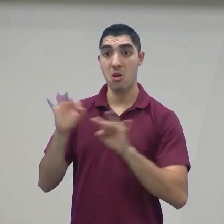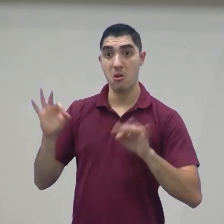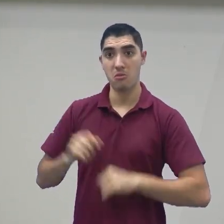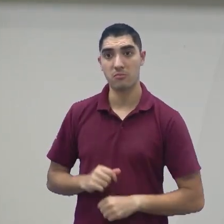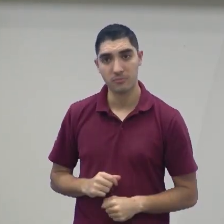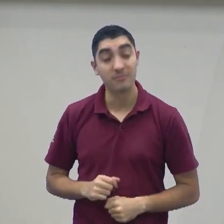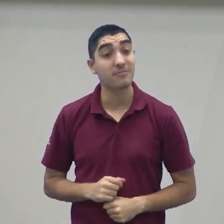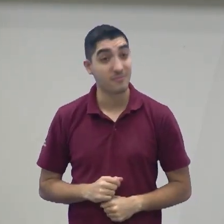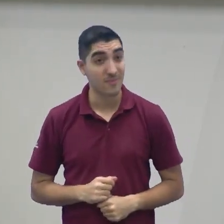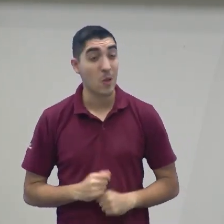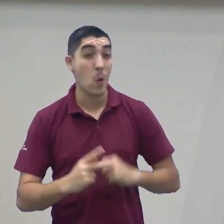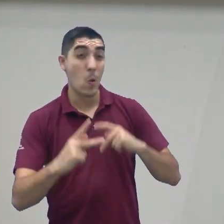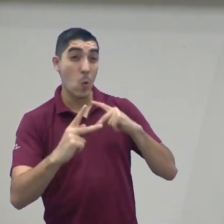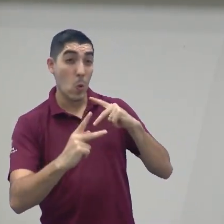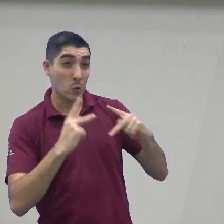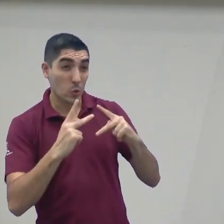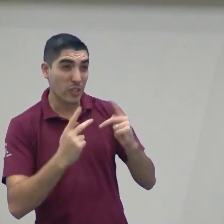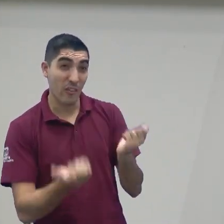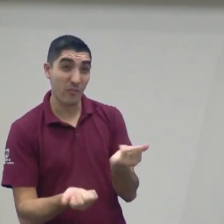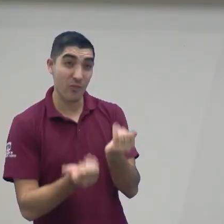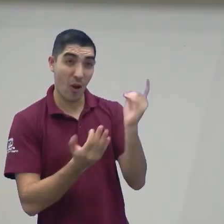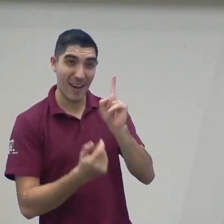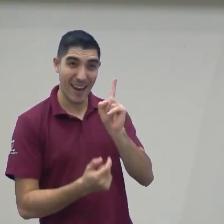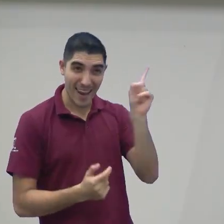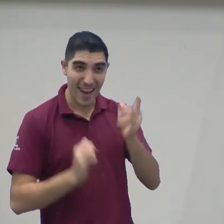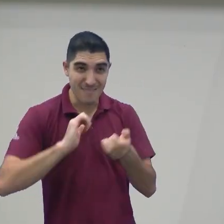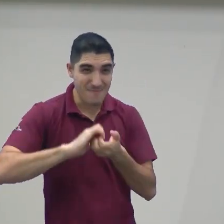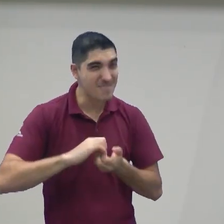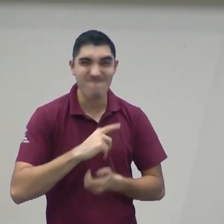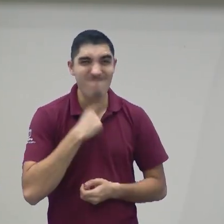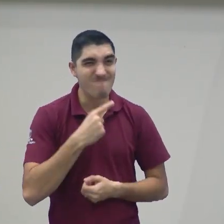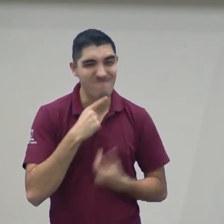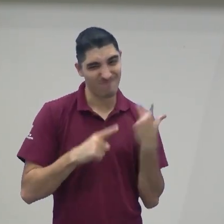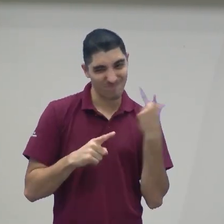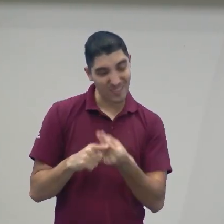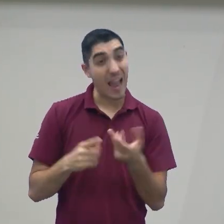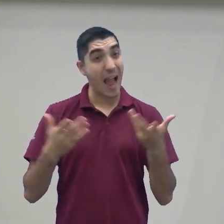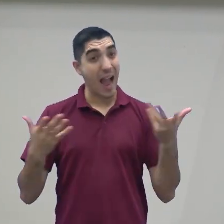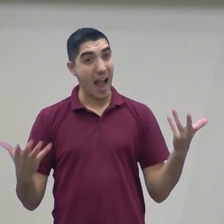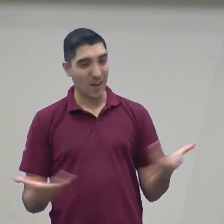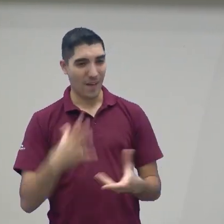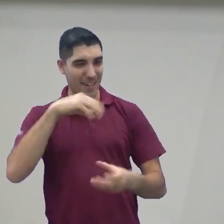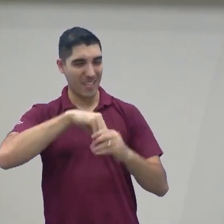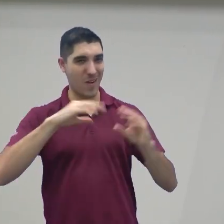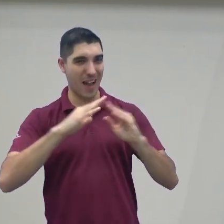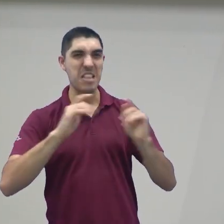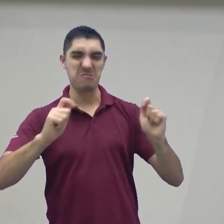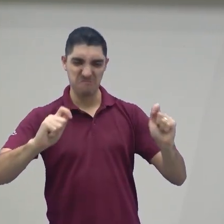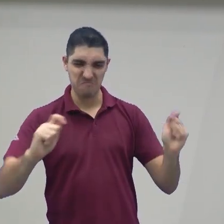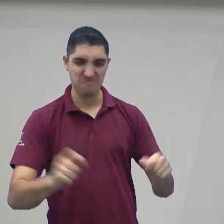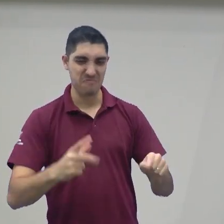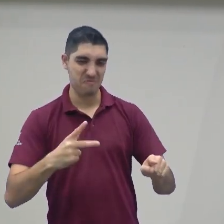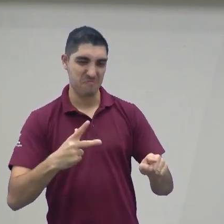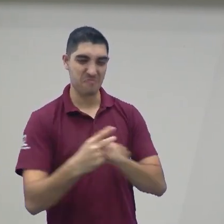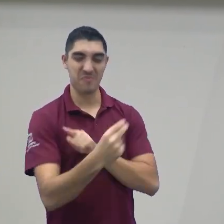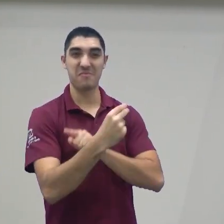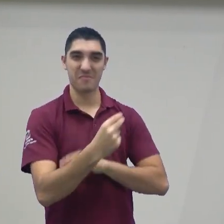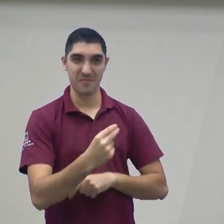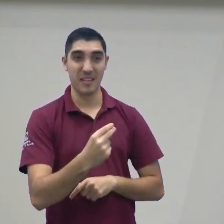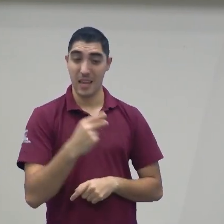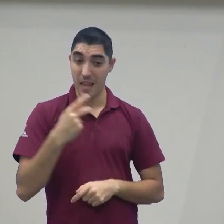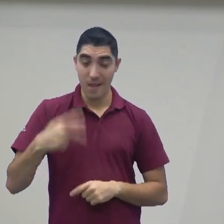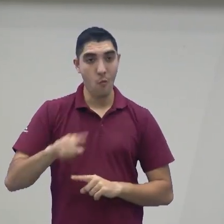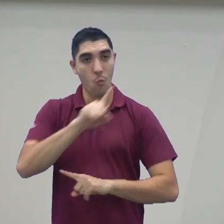São José não conseguiu cometer lá em Monte Carmelo, fez em casa agora, né? Cumpriu com o seu dever.